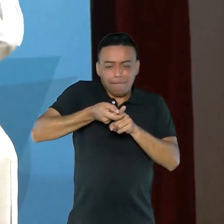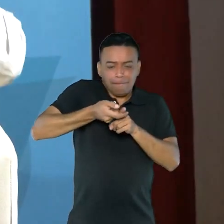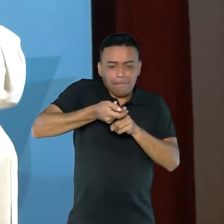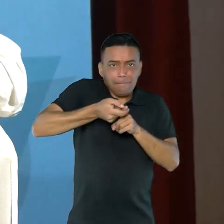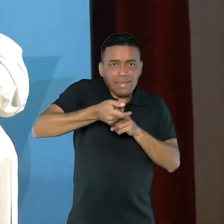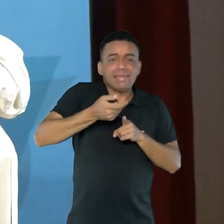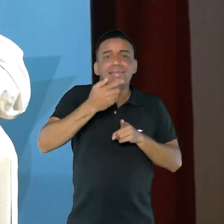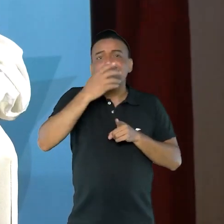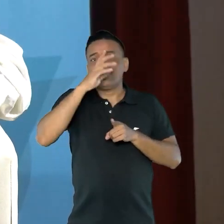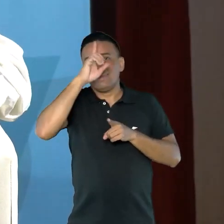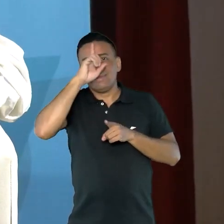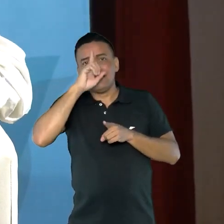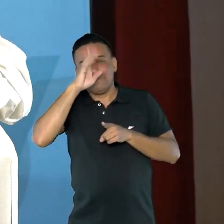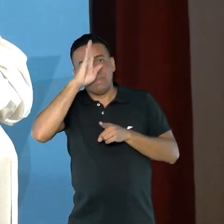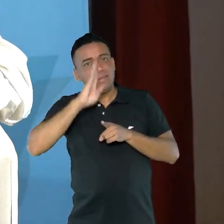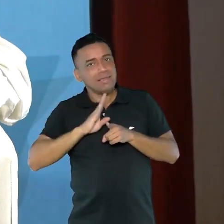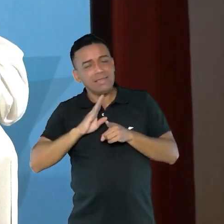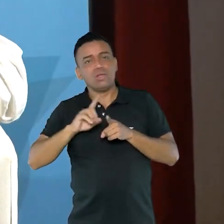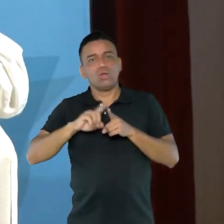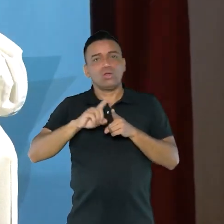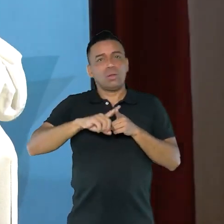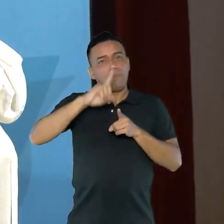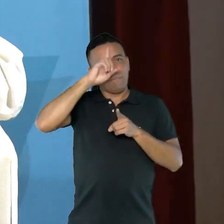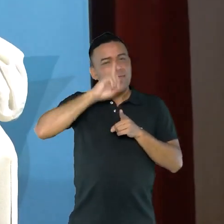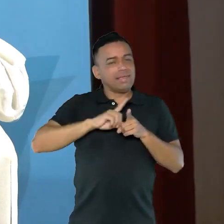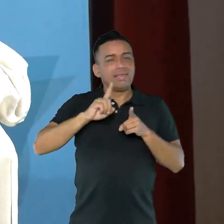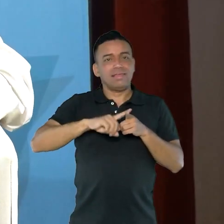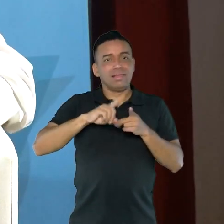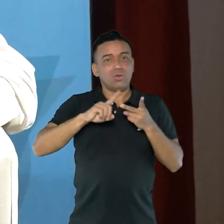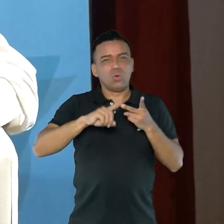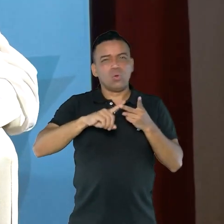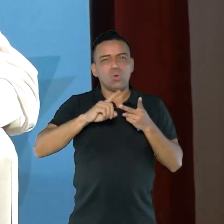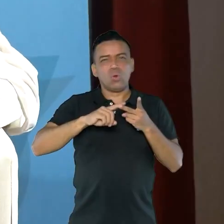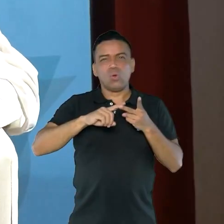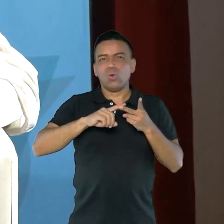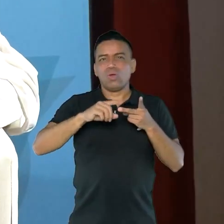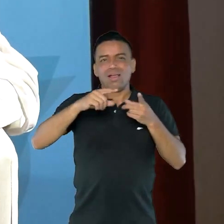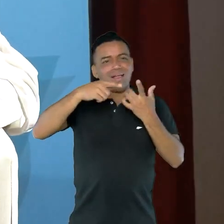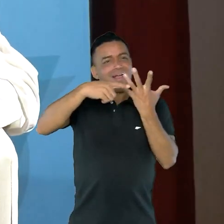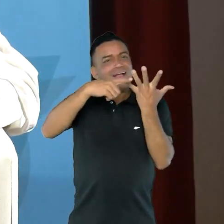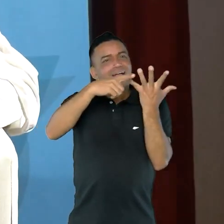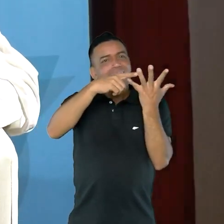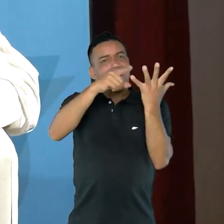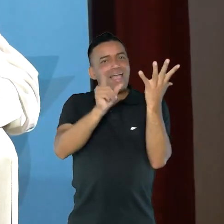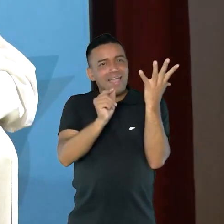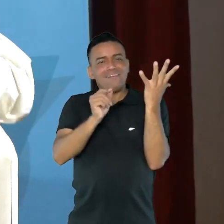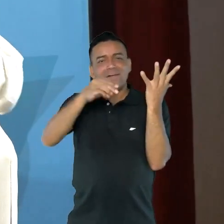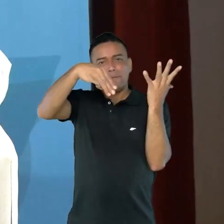bem brevemente contar um pouquinho para vocês dessa questão dos nomes, né? Em